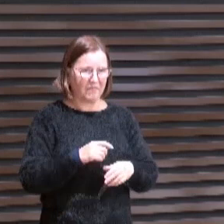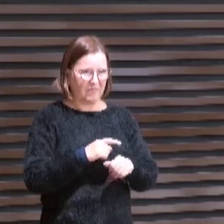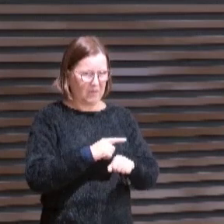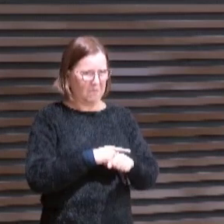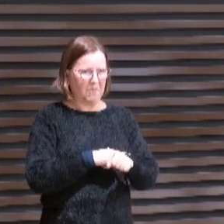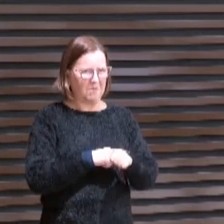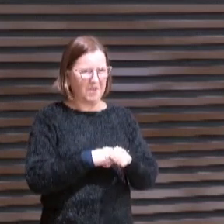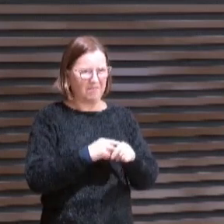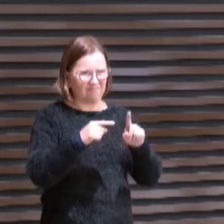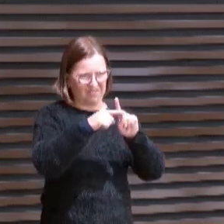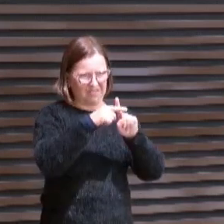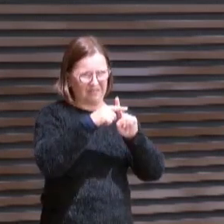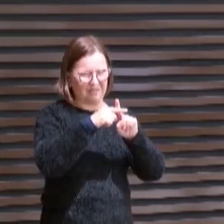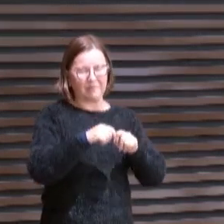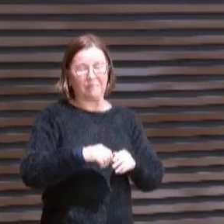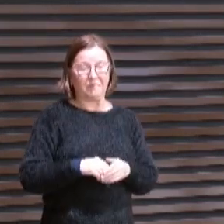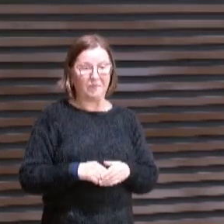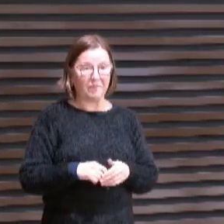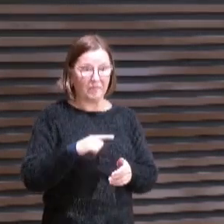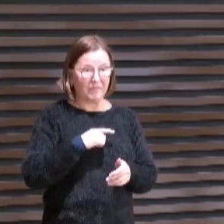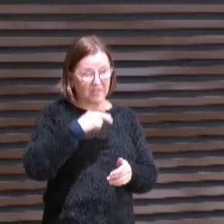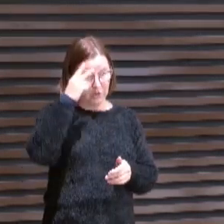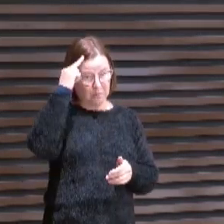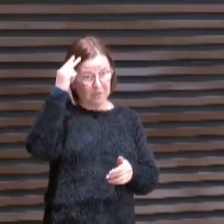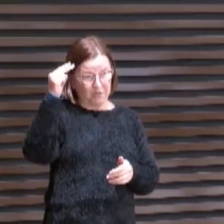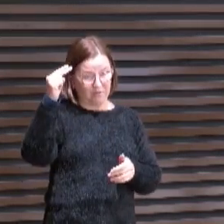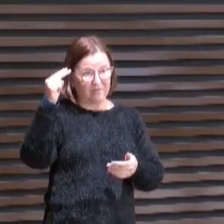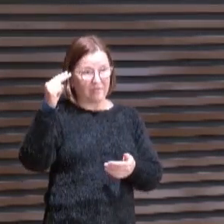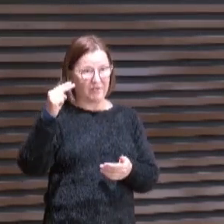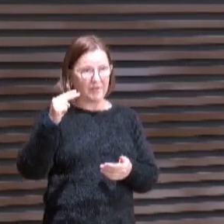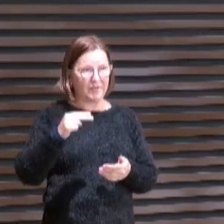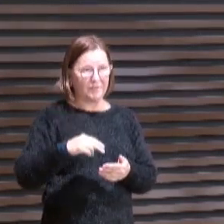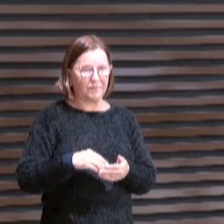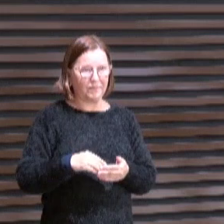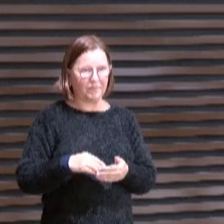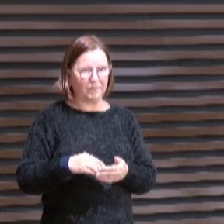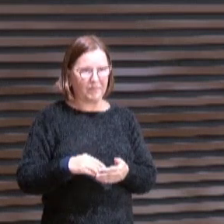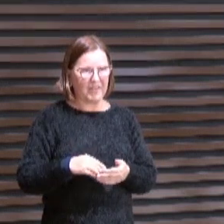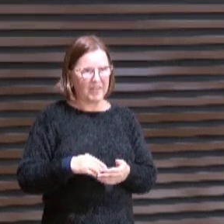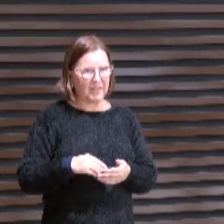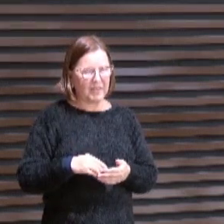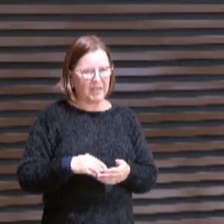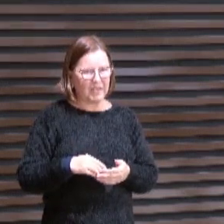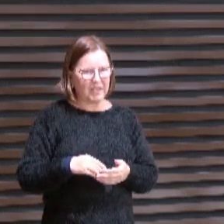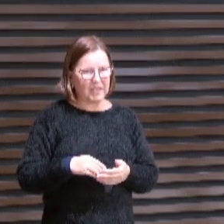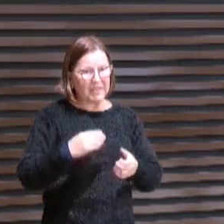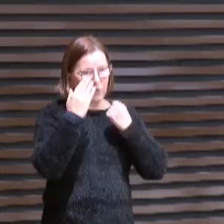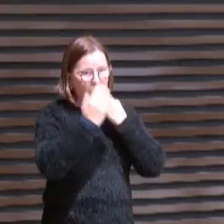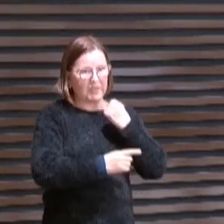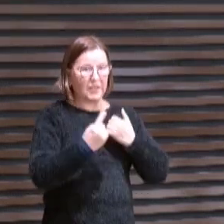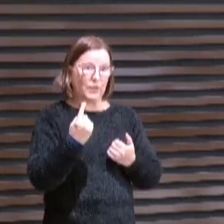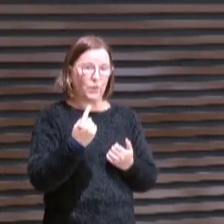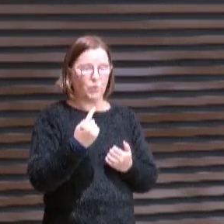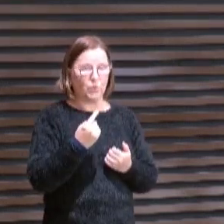uma história real na condenação de um réu americano